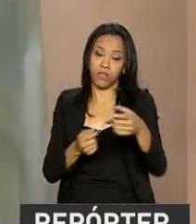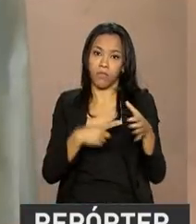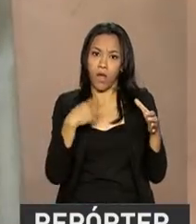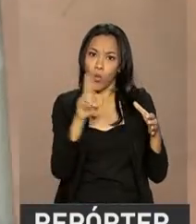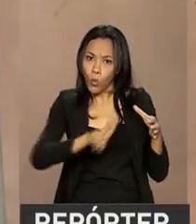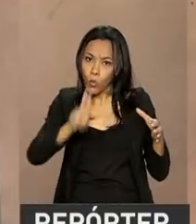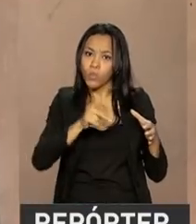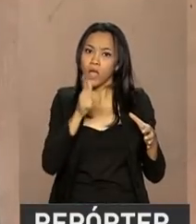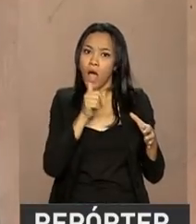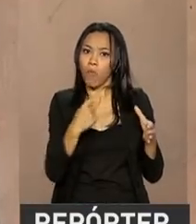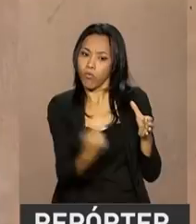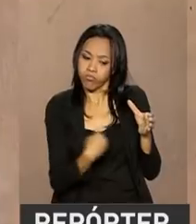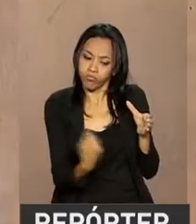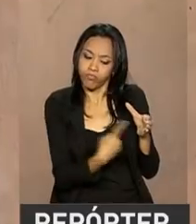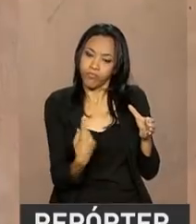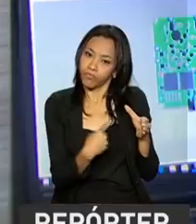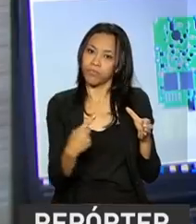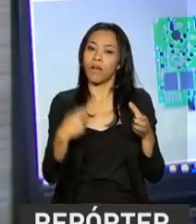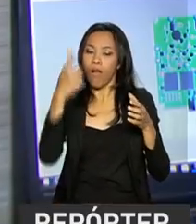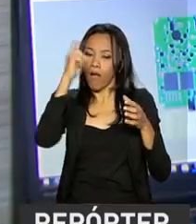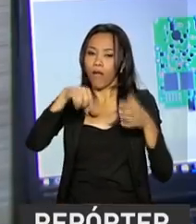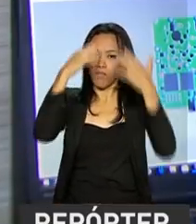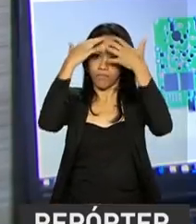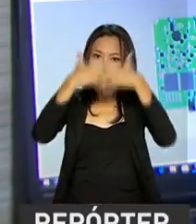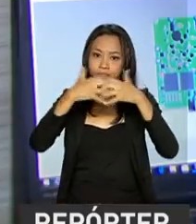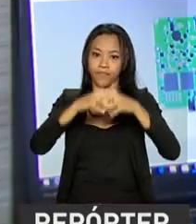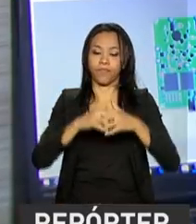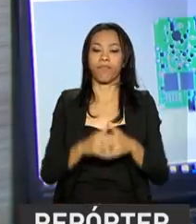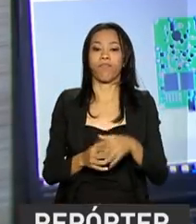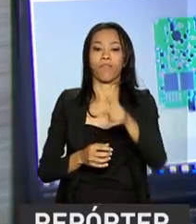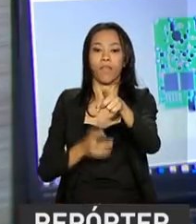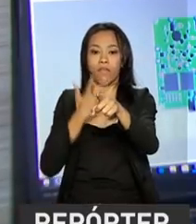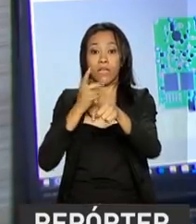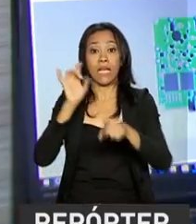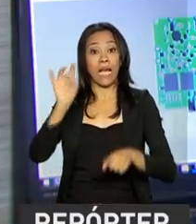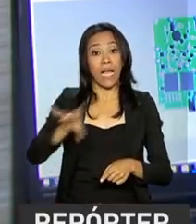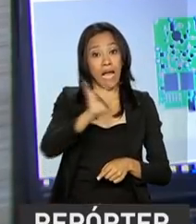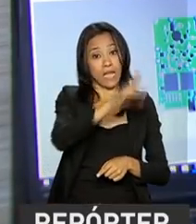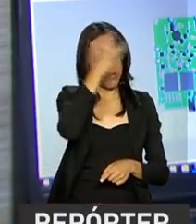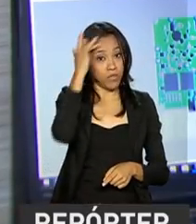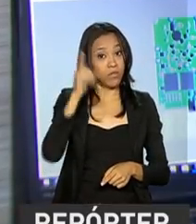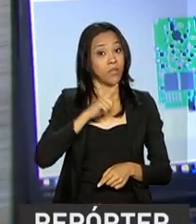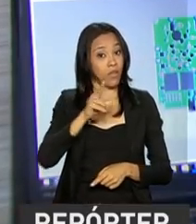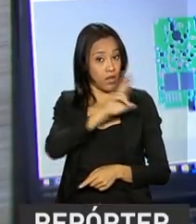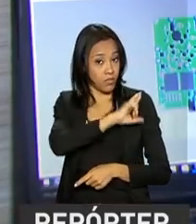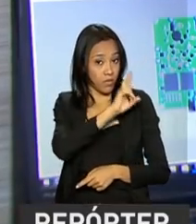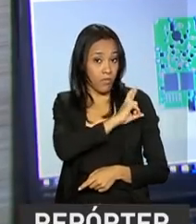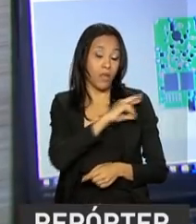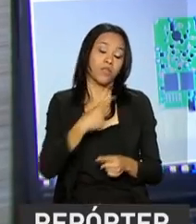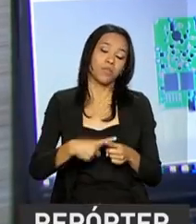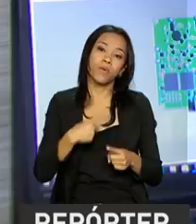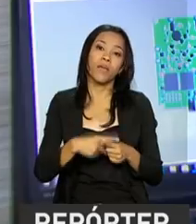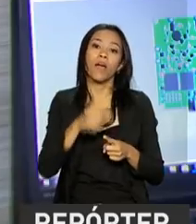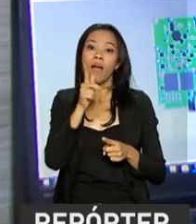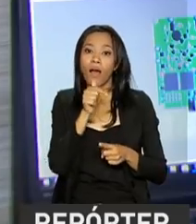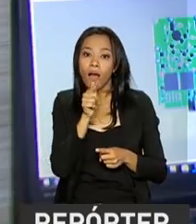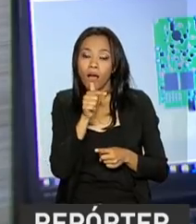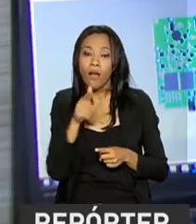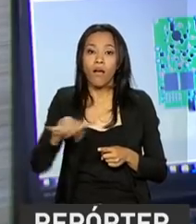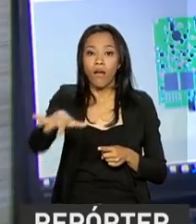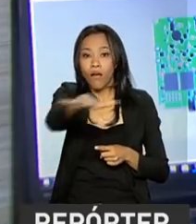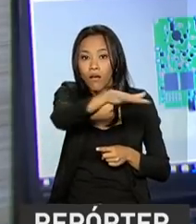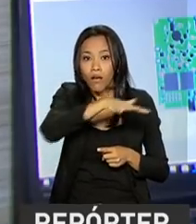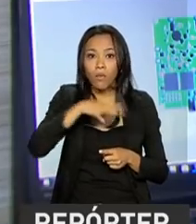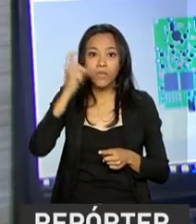a fazer o uso racional da água. Cada um tem que fazer a sua parte, uma vez que a reposição desses recursos hídricos, né, de maneira natural está